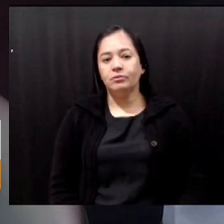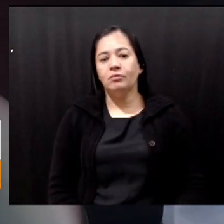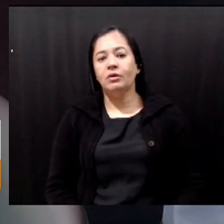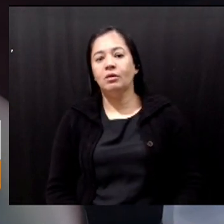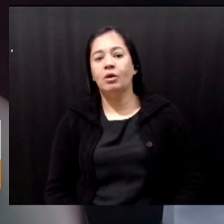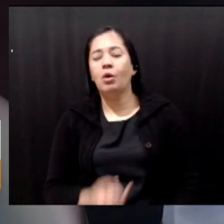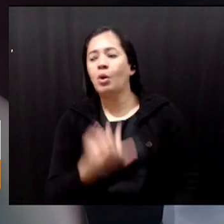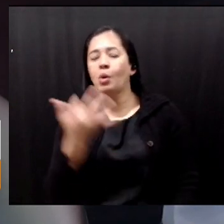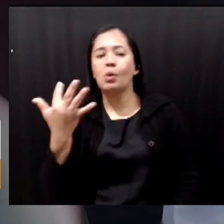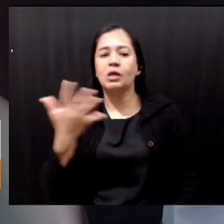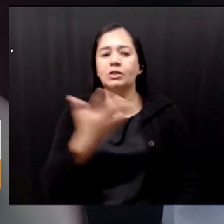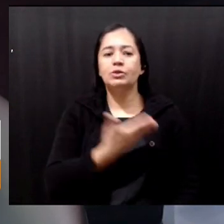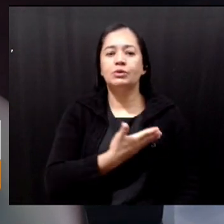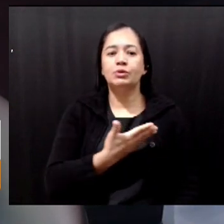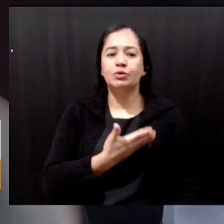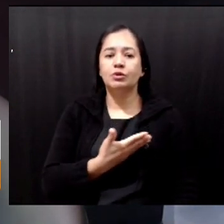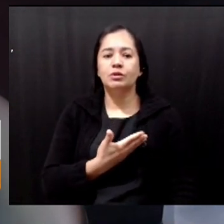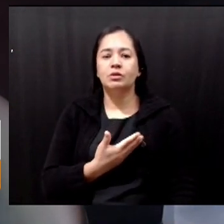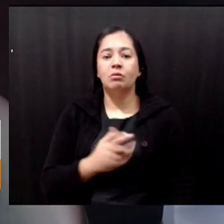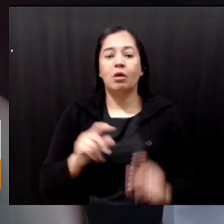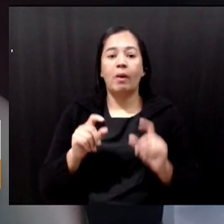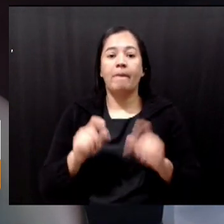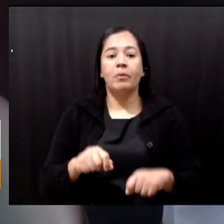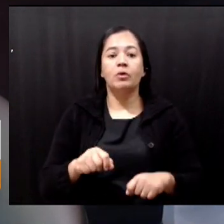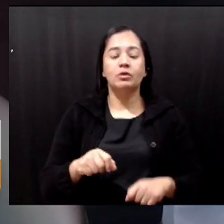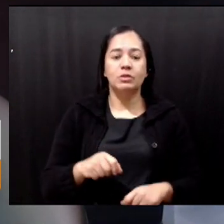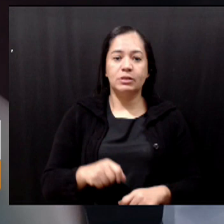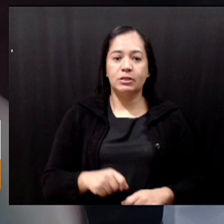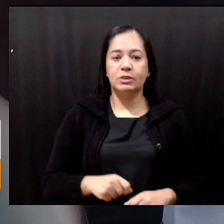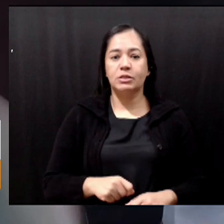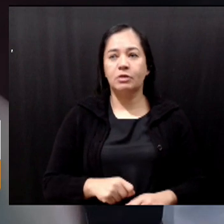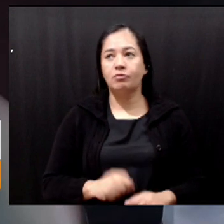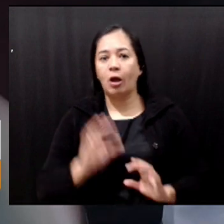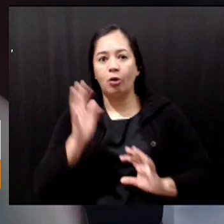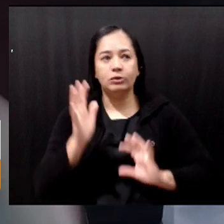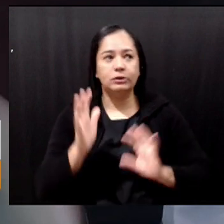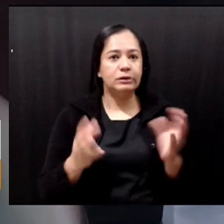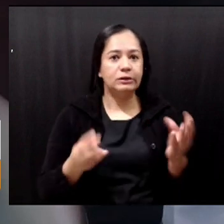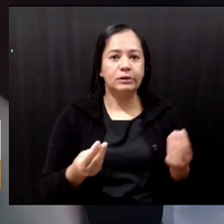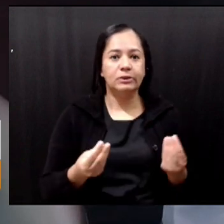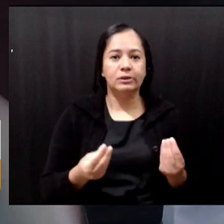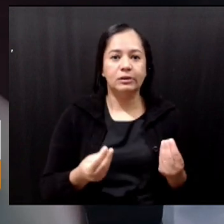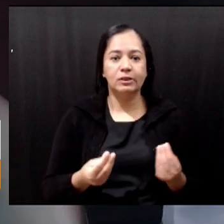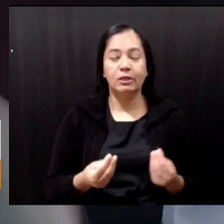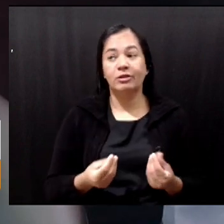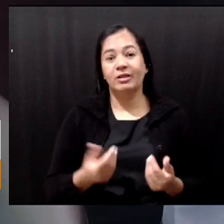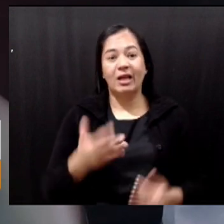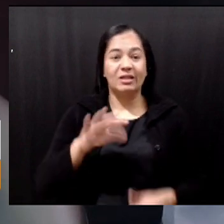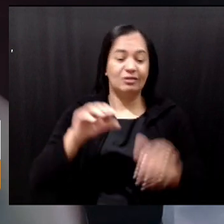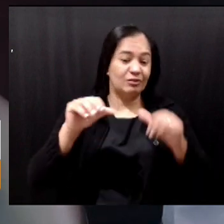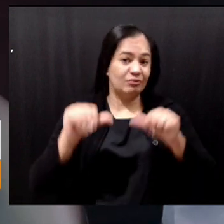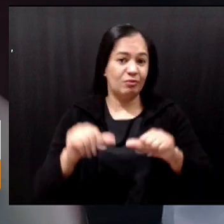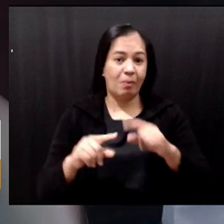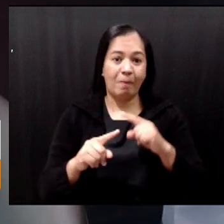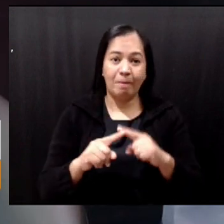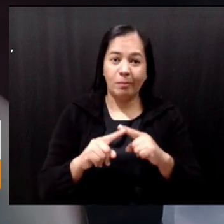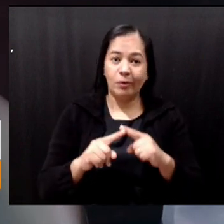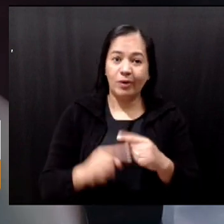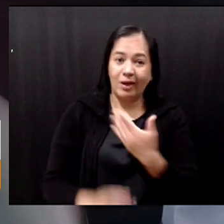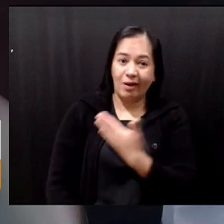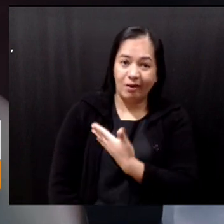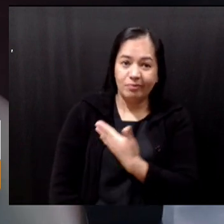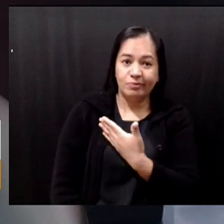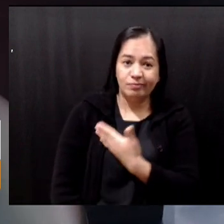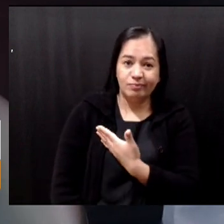repente, estão dispostos a passar por alguma situação que não seja tão favorável, né, porque a amizade, além de tudo, ela é